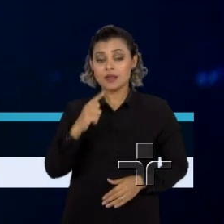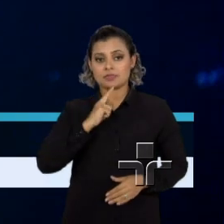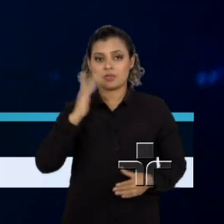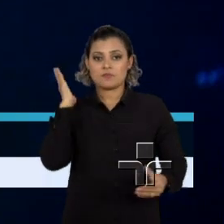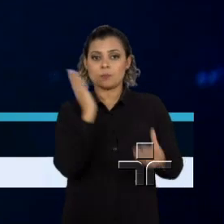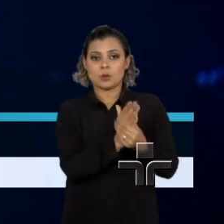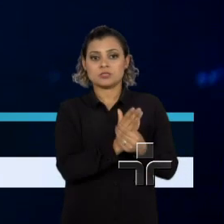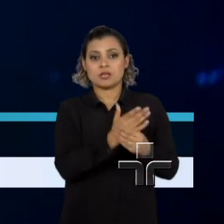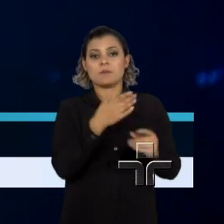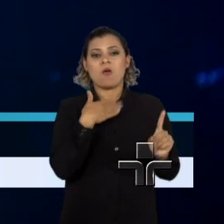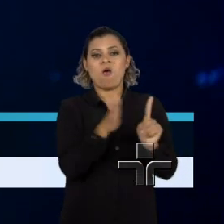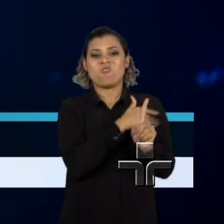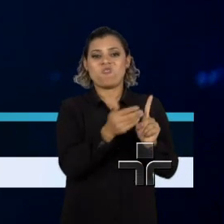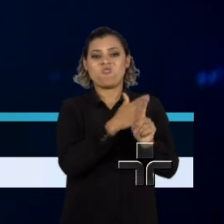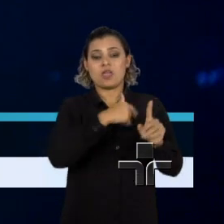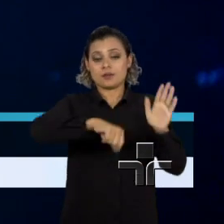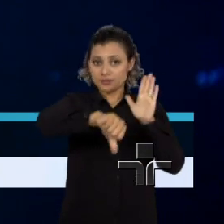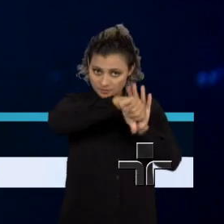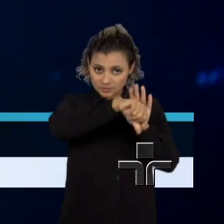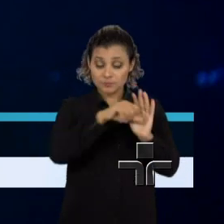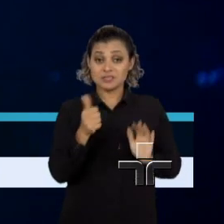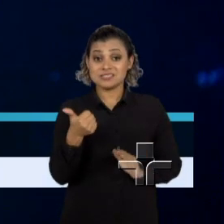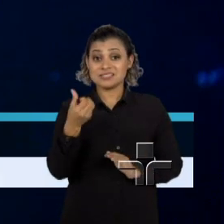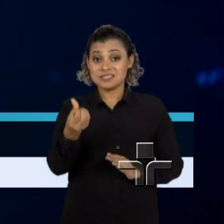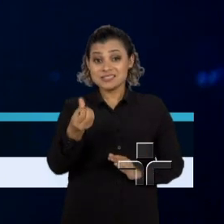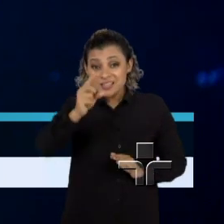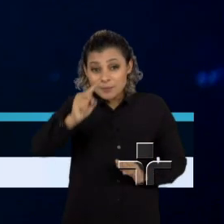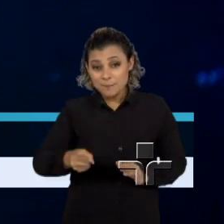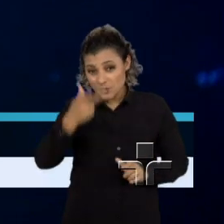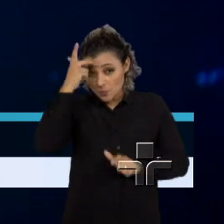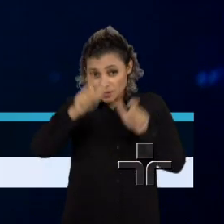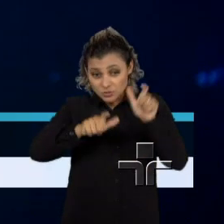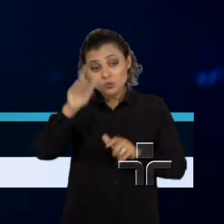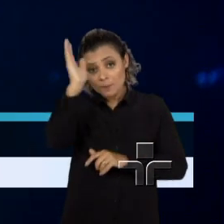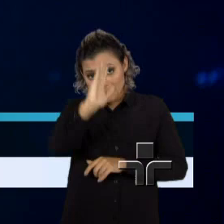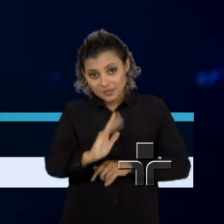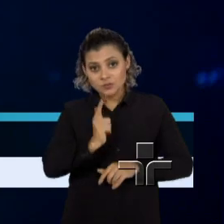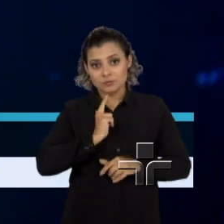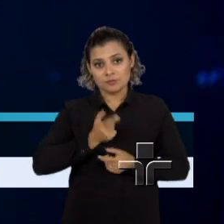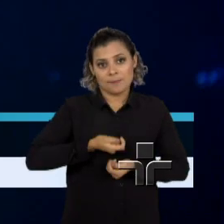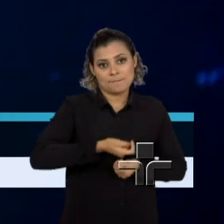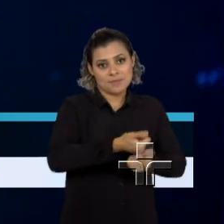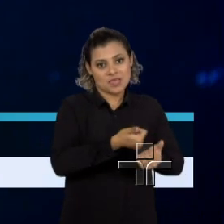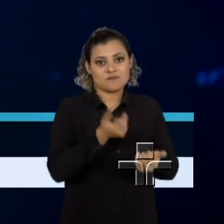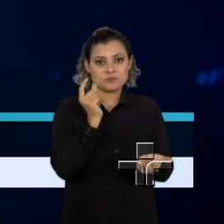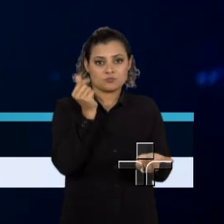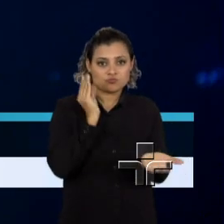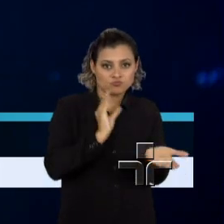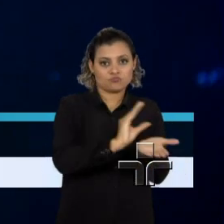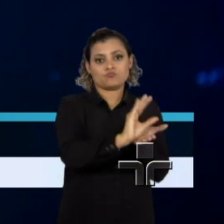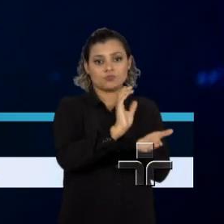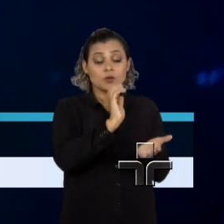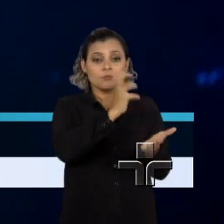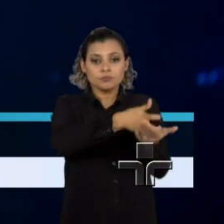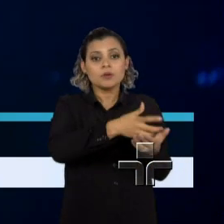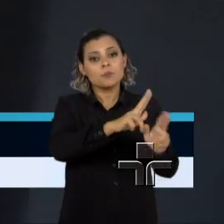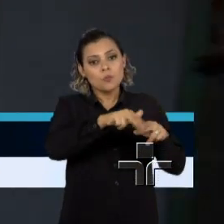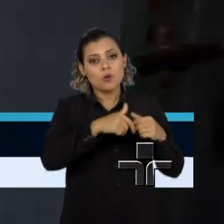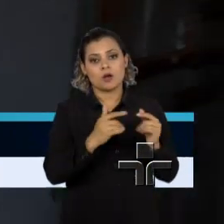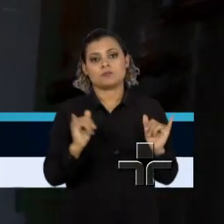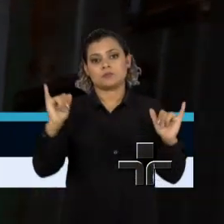por crimes de tortura. Cerca de 16 mil brasileiros recebem algum tipo de reparação financeira através da lei da